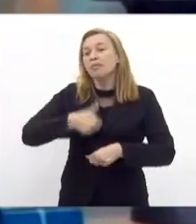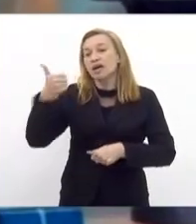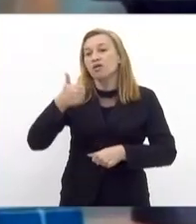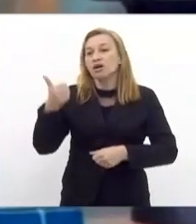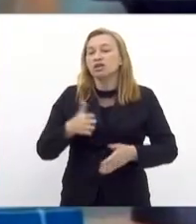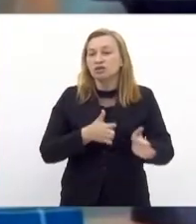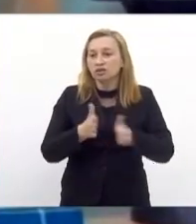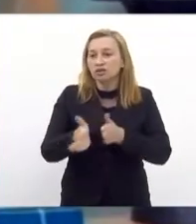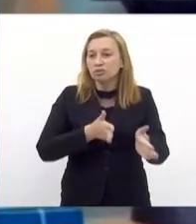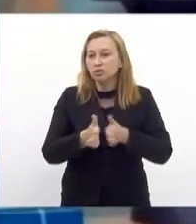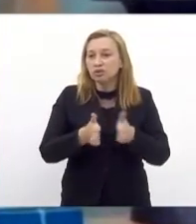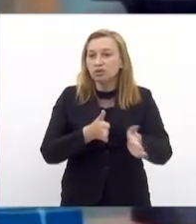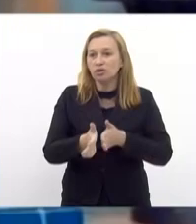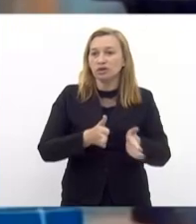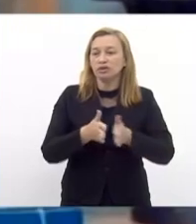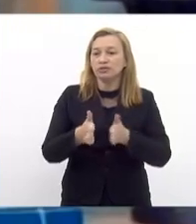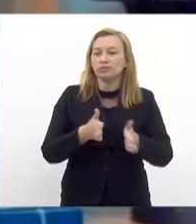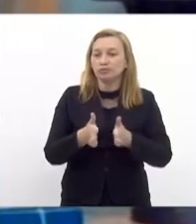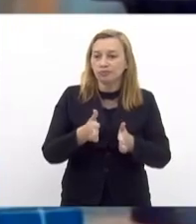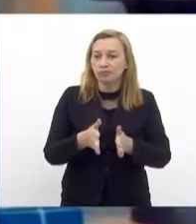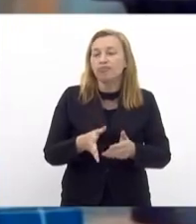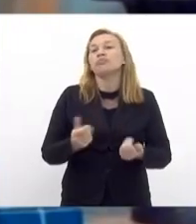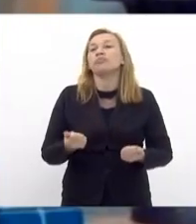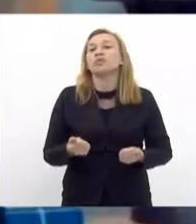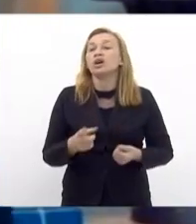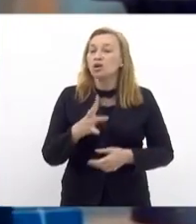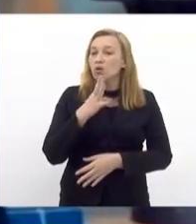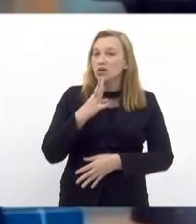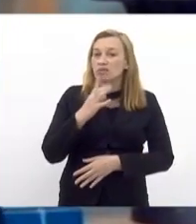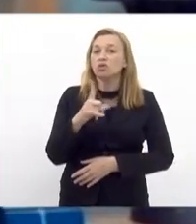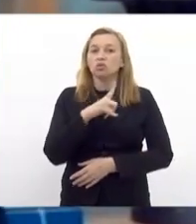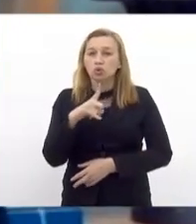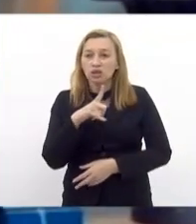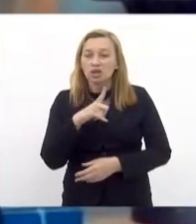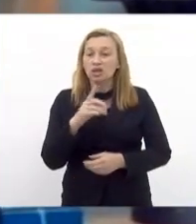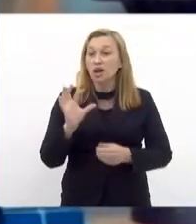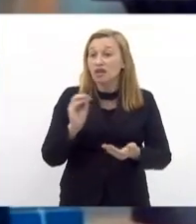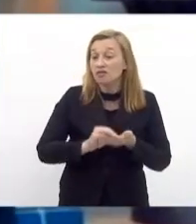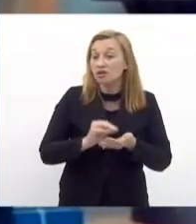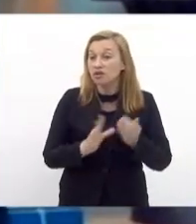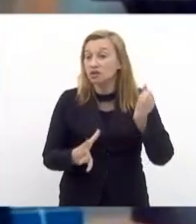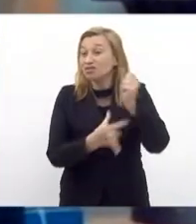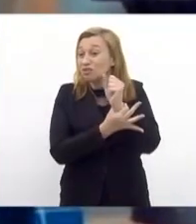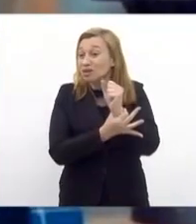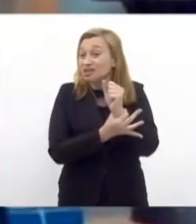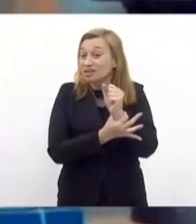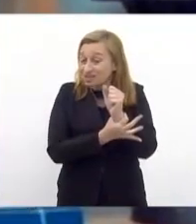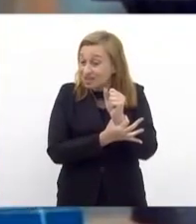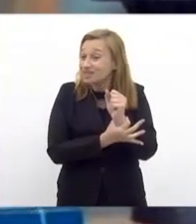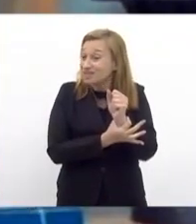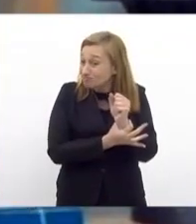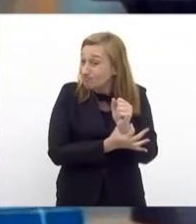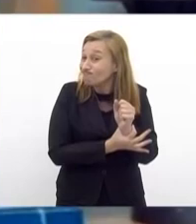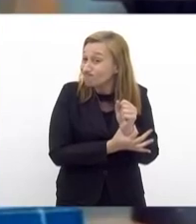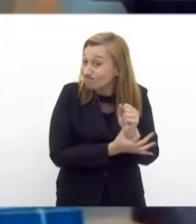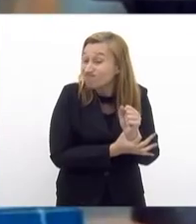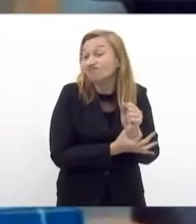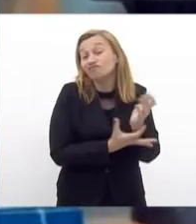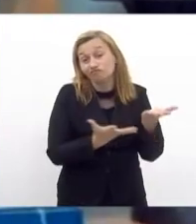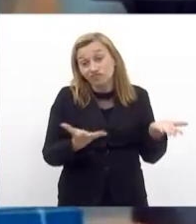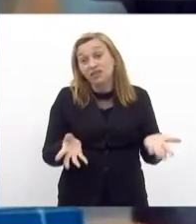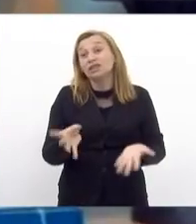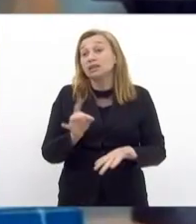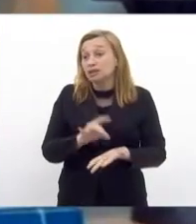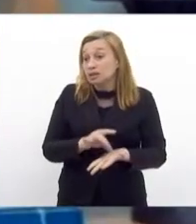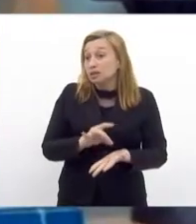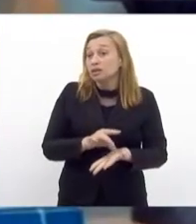acesso. É uma situação que todos nós temos conhecimento, a insegurança, a sensação de insegurança, porque, na verdade,